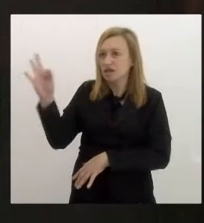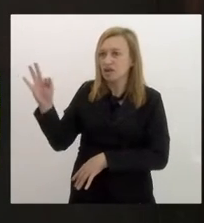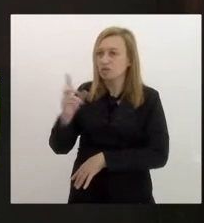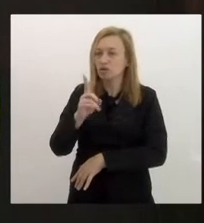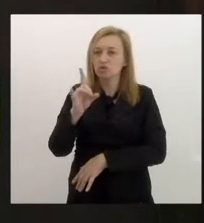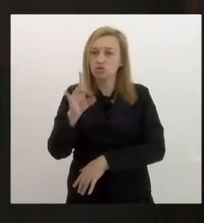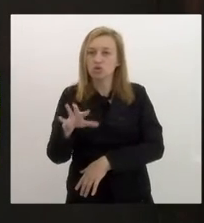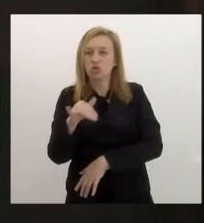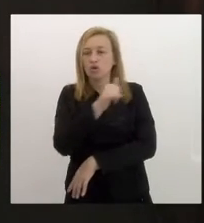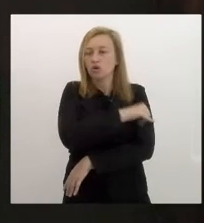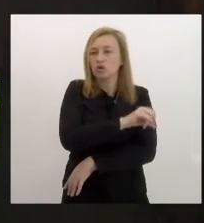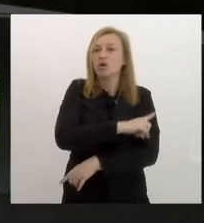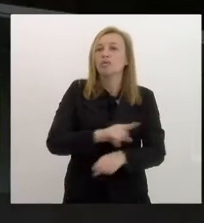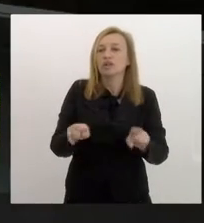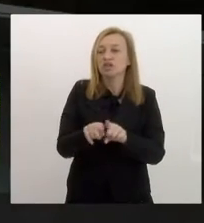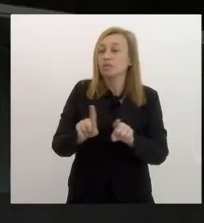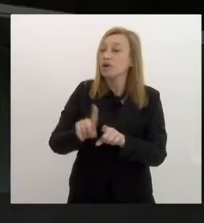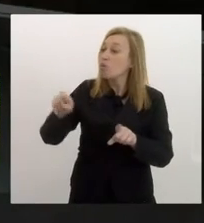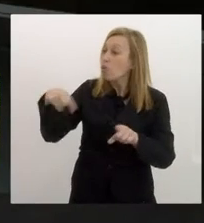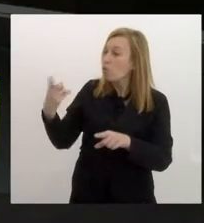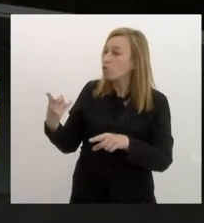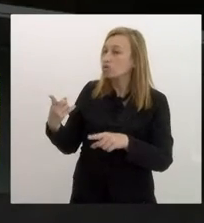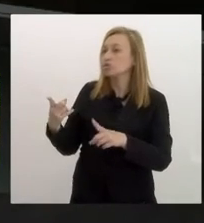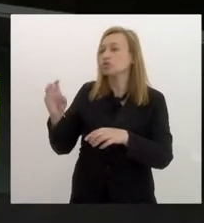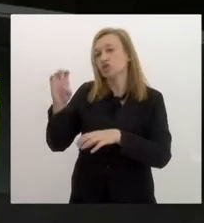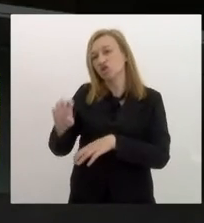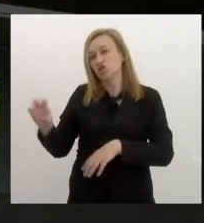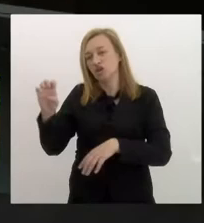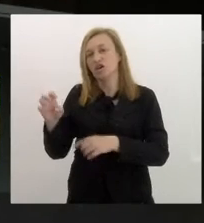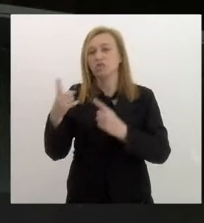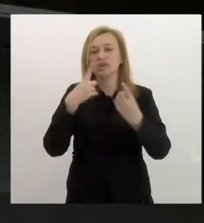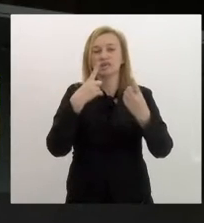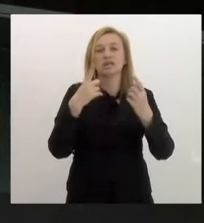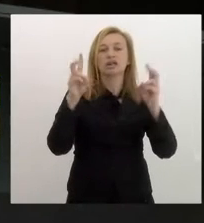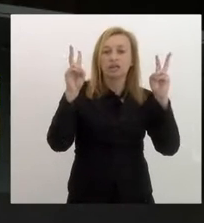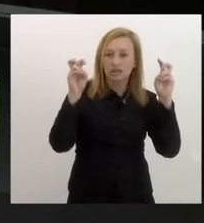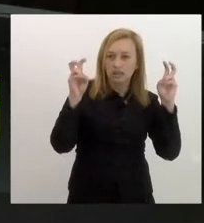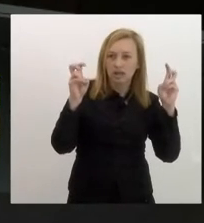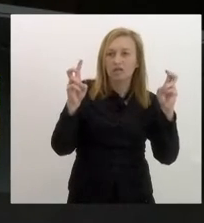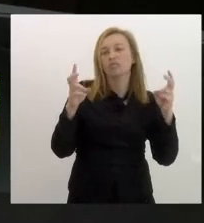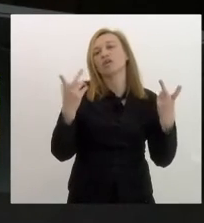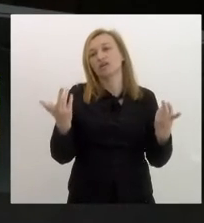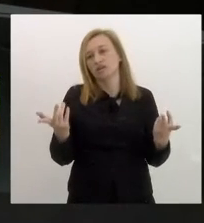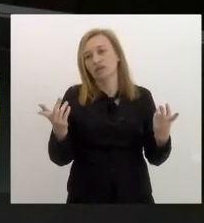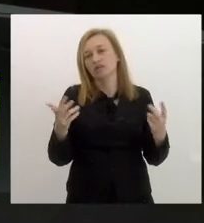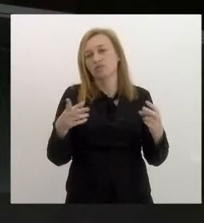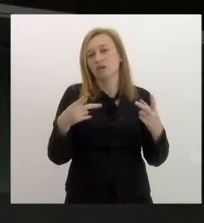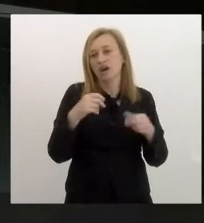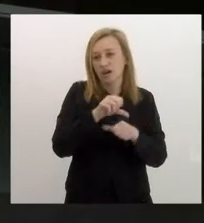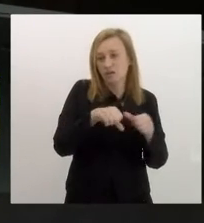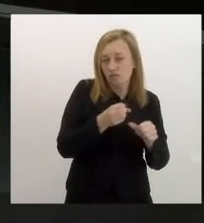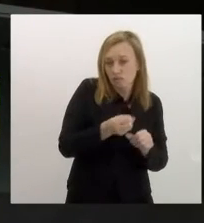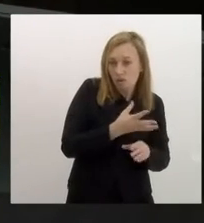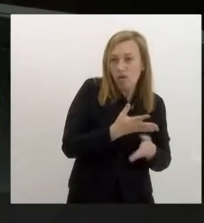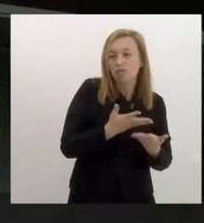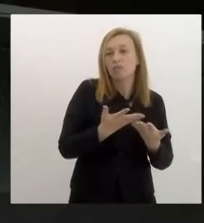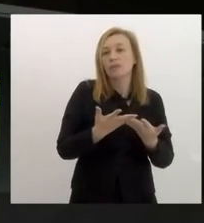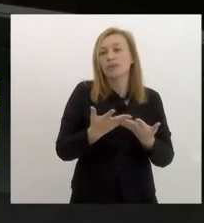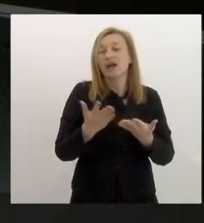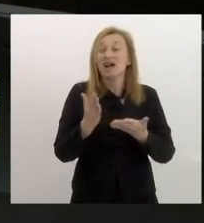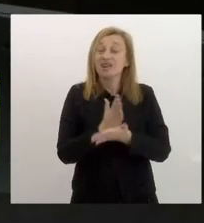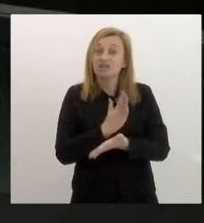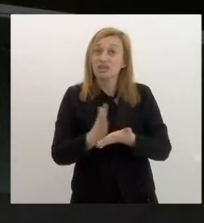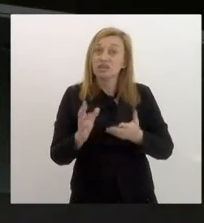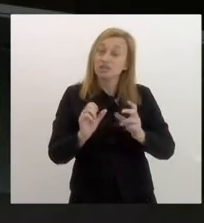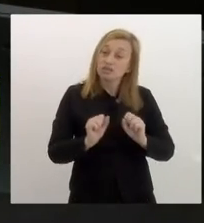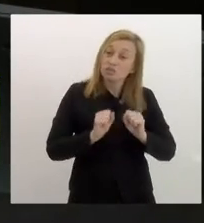mas com outros estados sobre esse tema com relator da reforma que às vezes se mostra resistente alguns momentos mas a